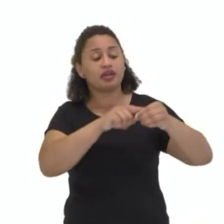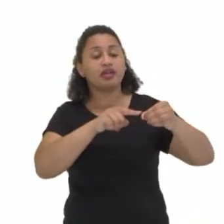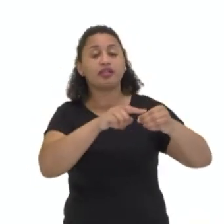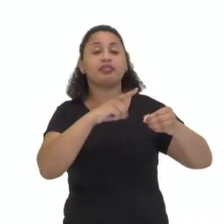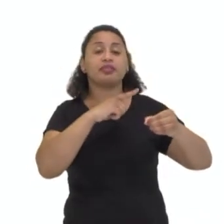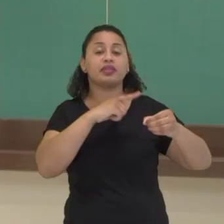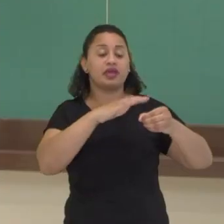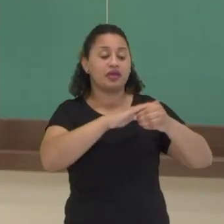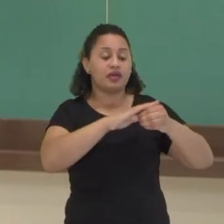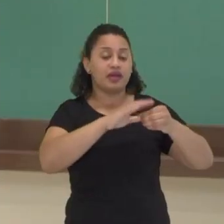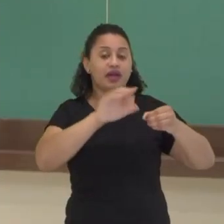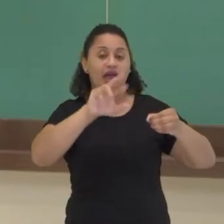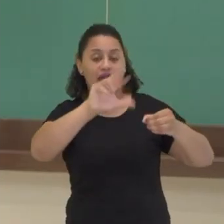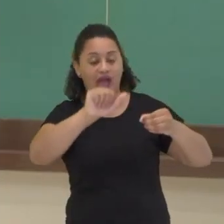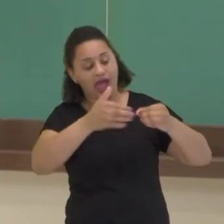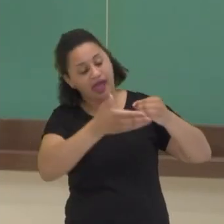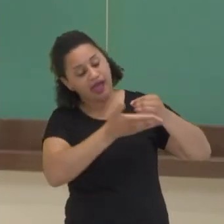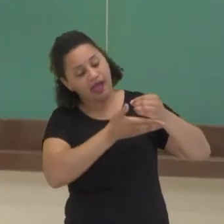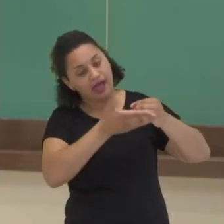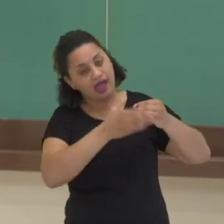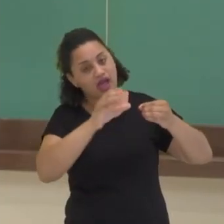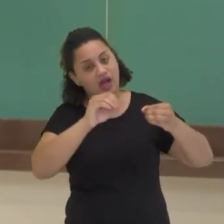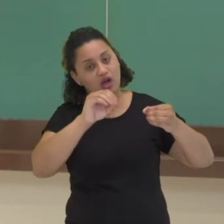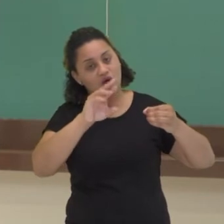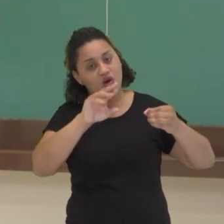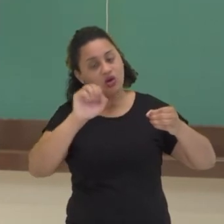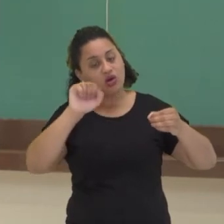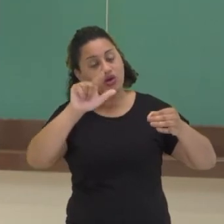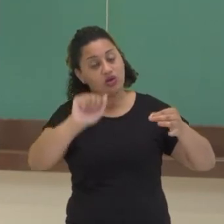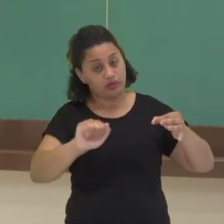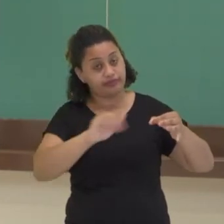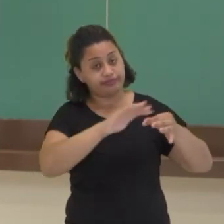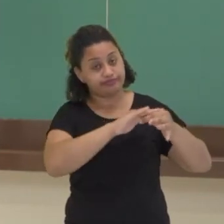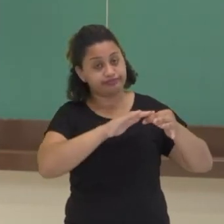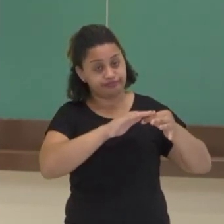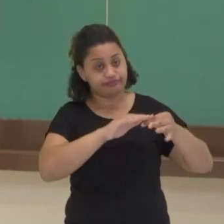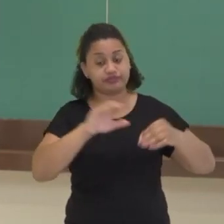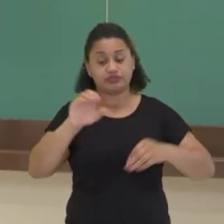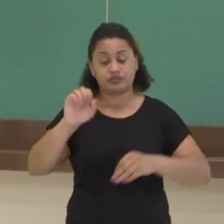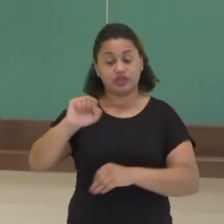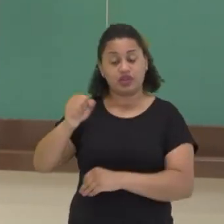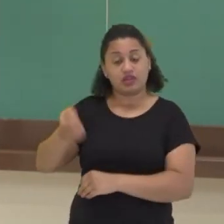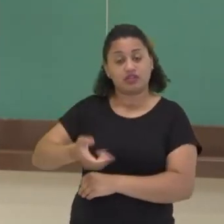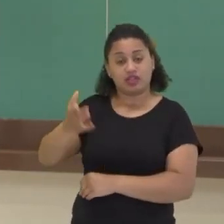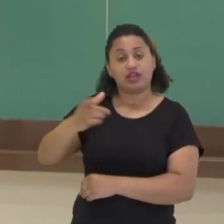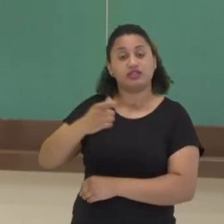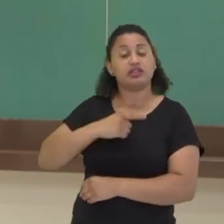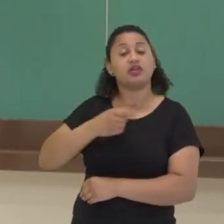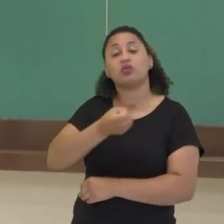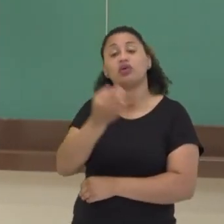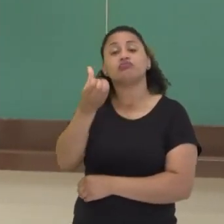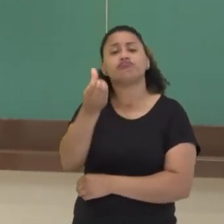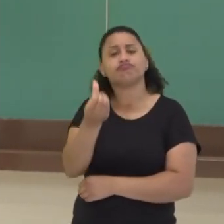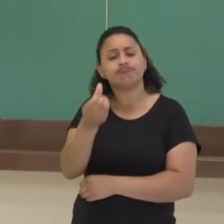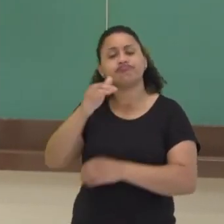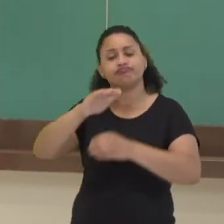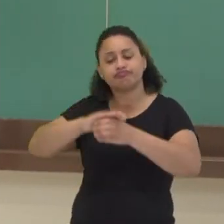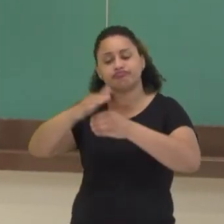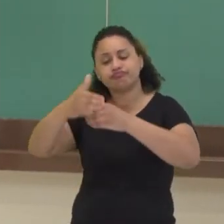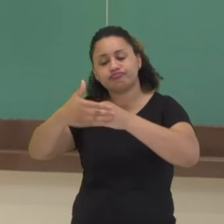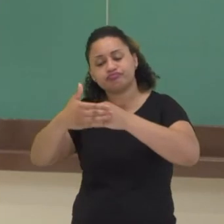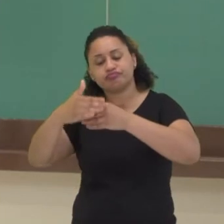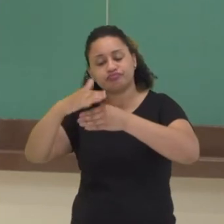lançarmos simultaneamente, então, ao mesmo tempo, uma moeda e um dado, determine